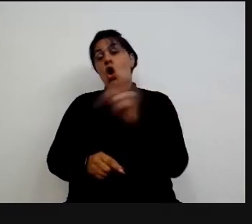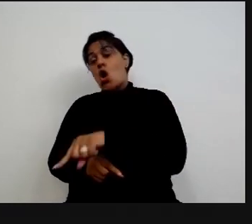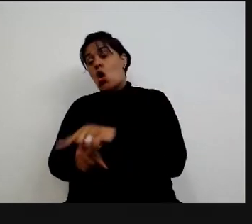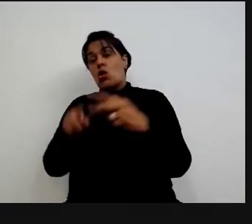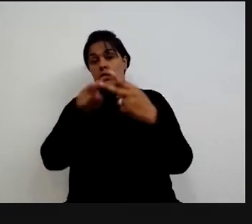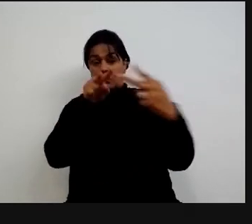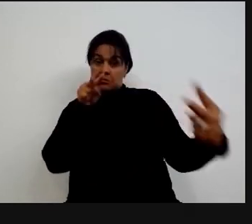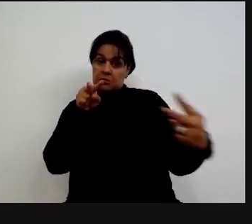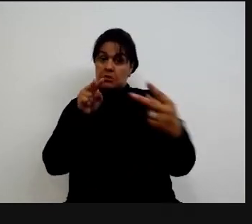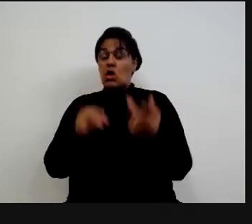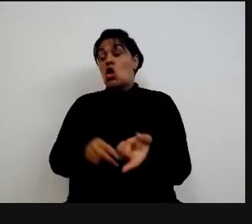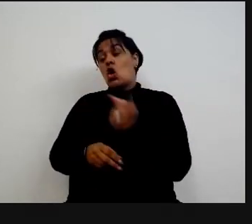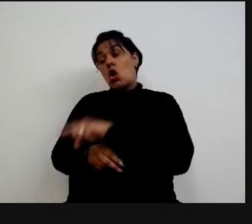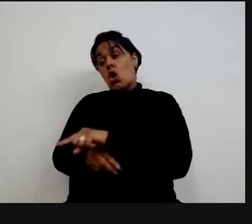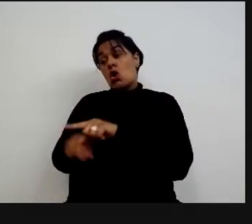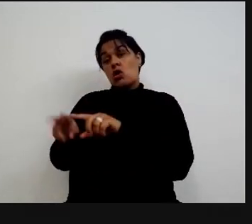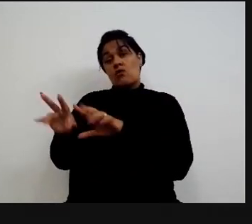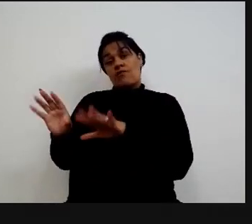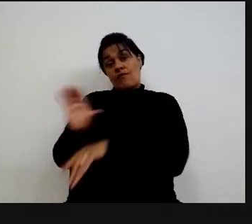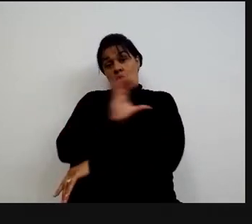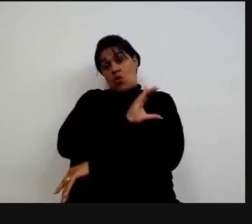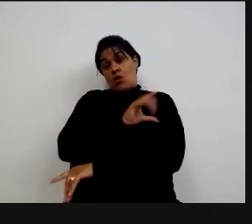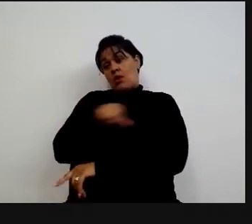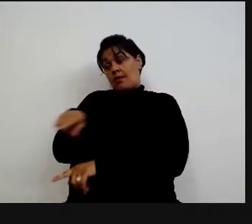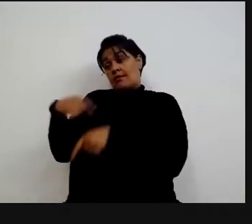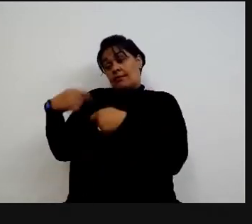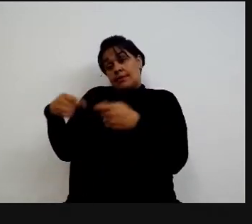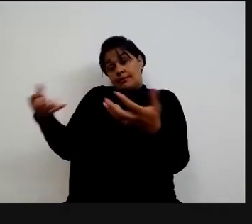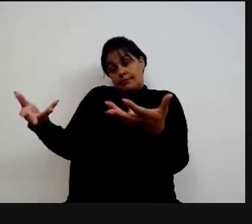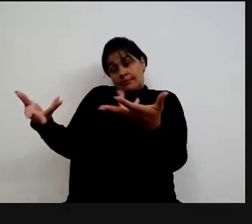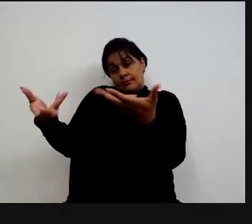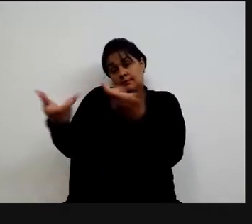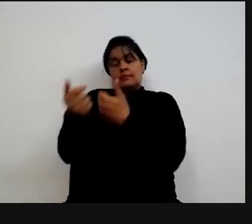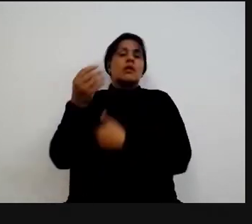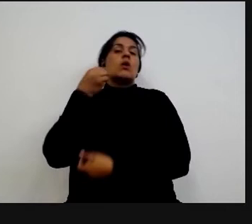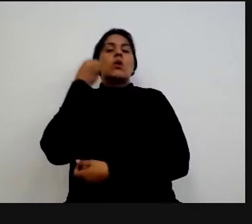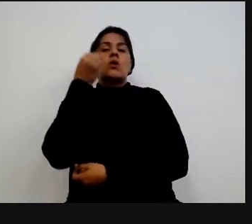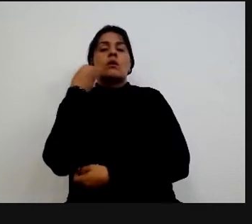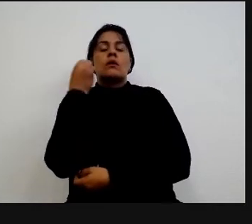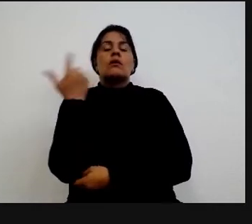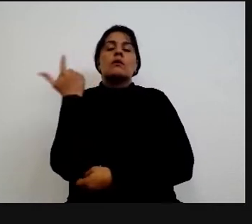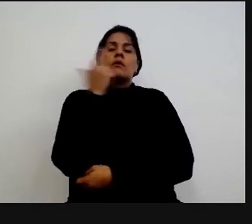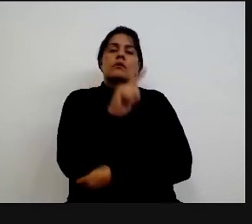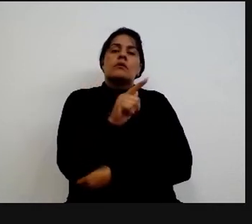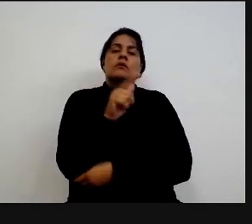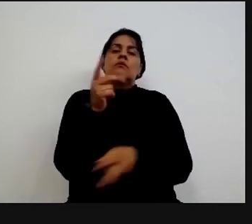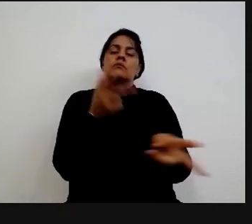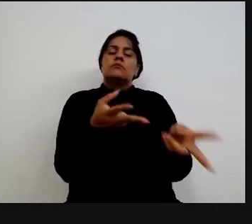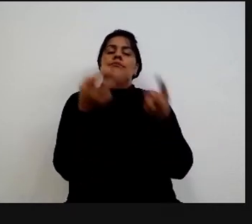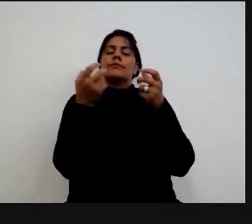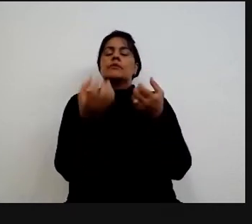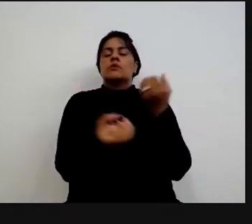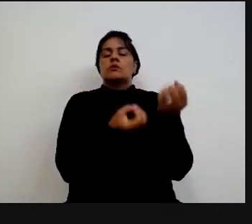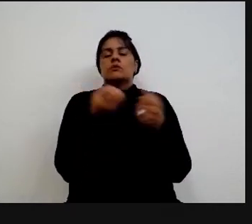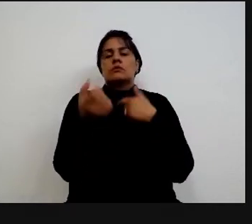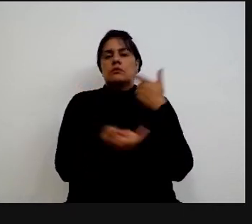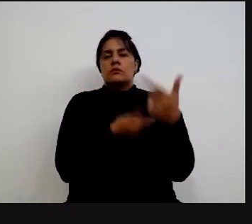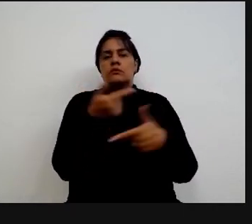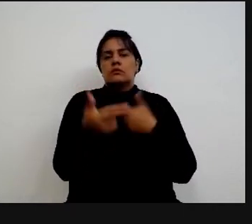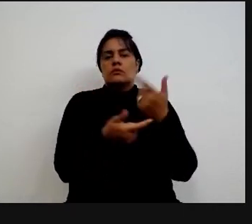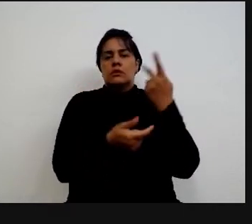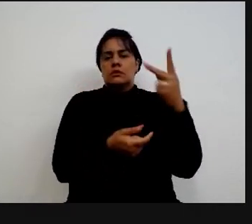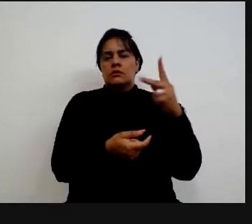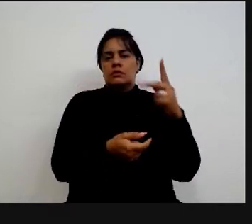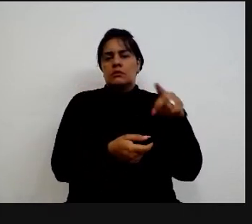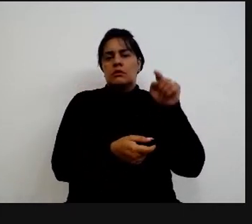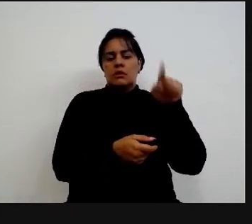remoto, para que ele tenha um mínimo de fluência e conhecimento e percepção do trabalho que ele está desenvolvendo ali